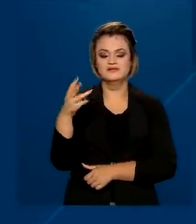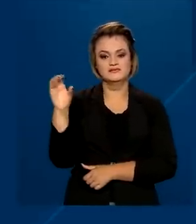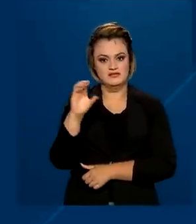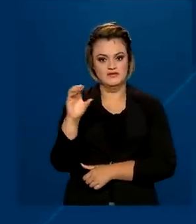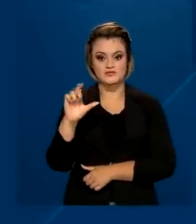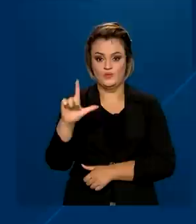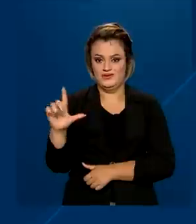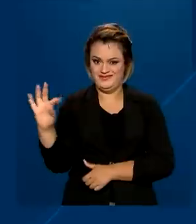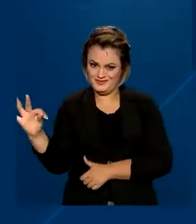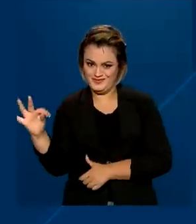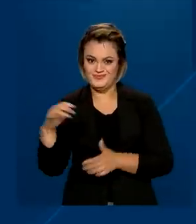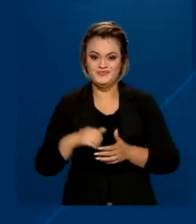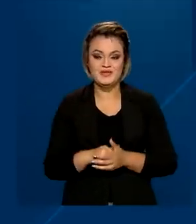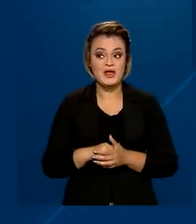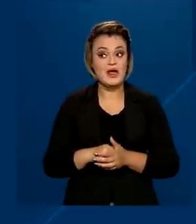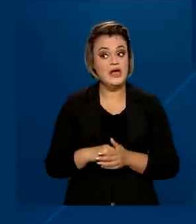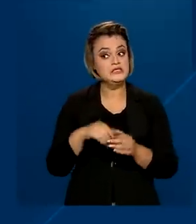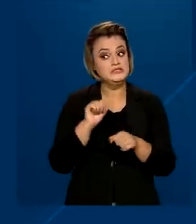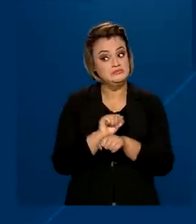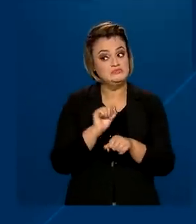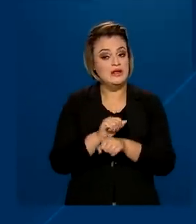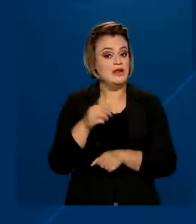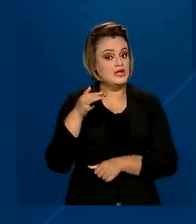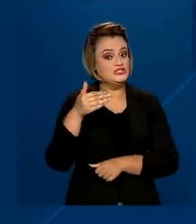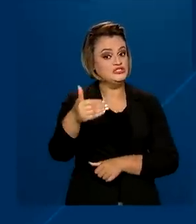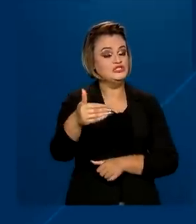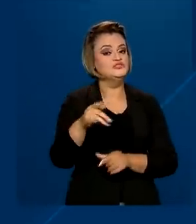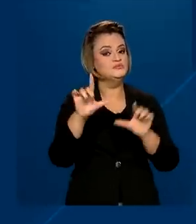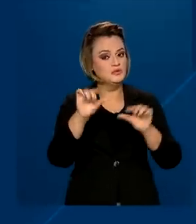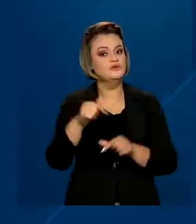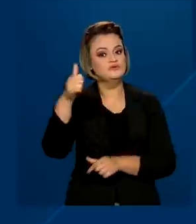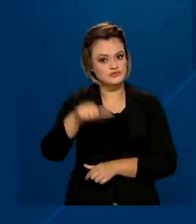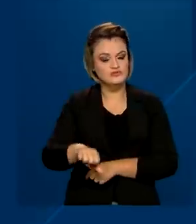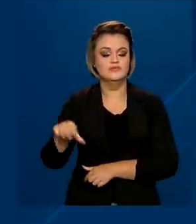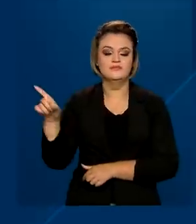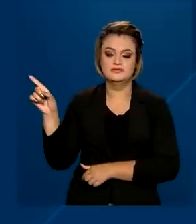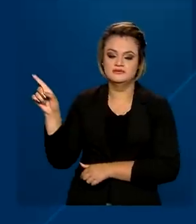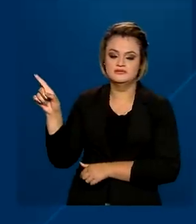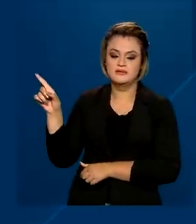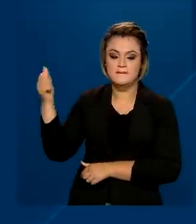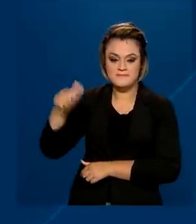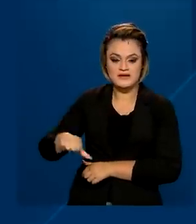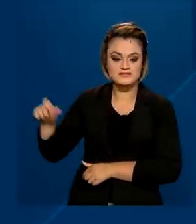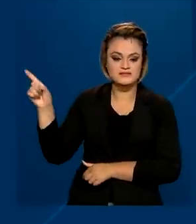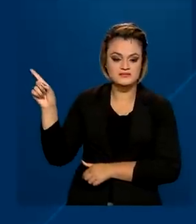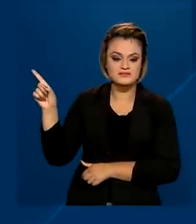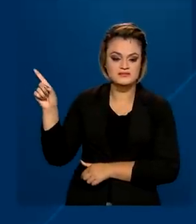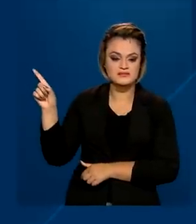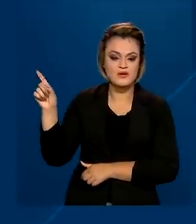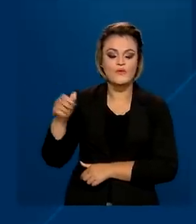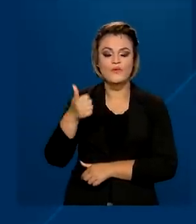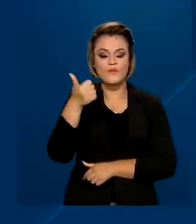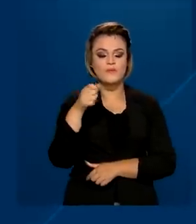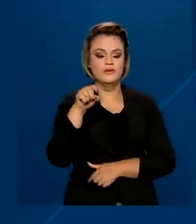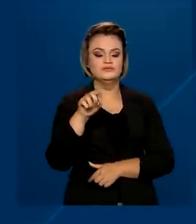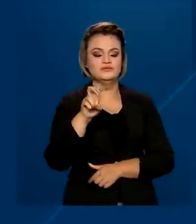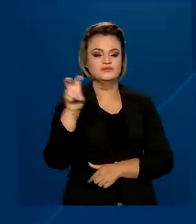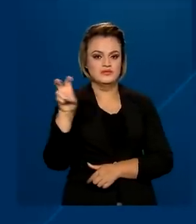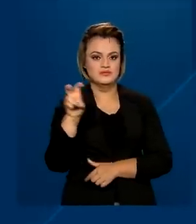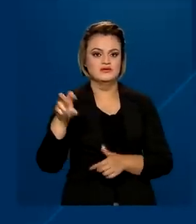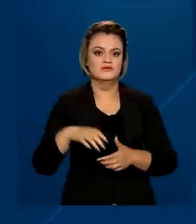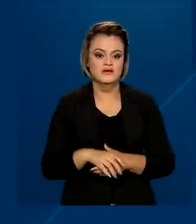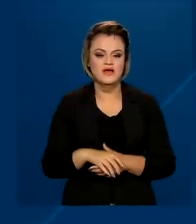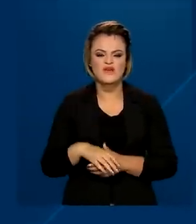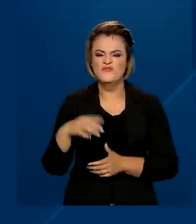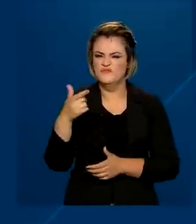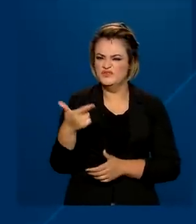litro. A expectativa no futuro é uma queda maior de R$ 1,55 no preço final, cerca